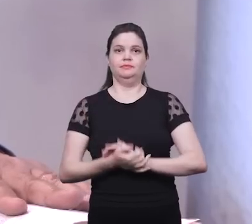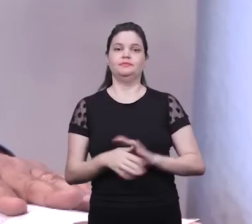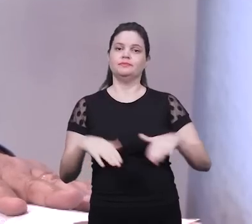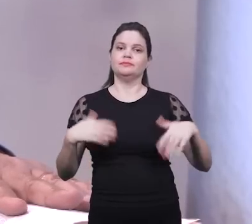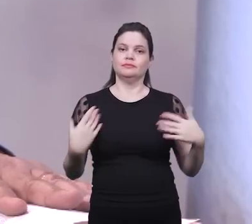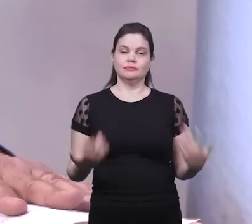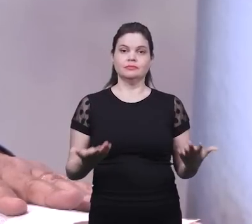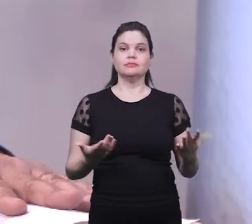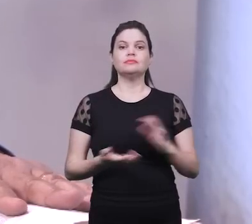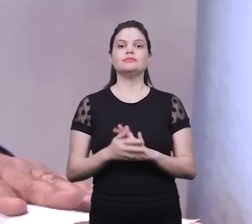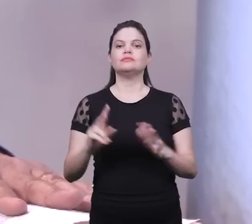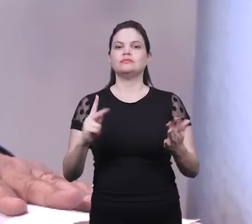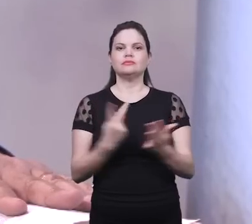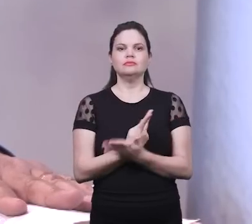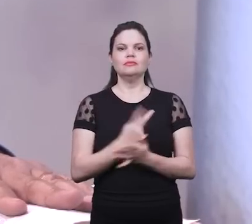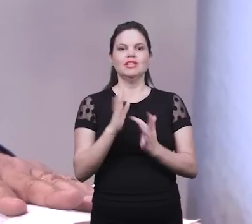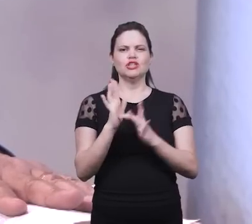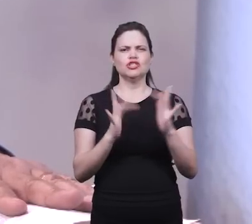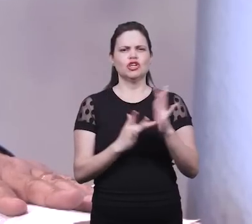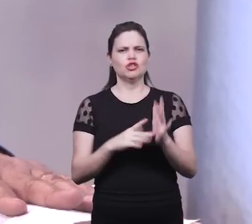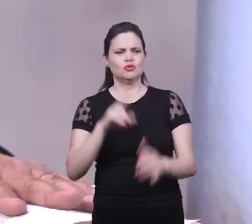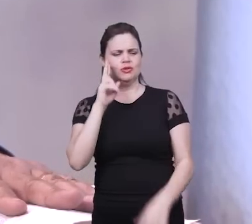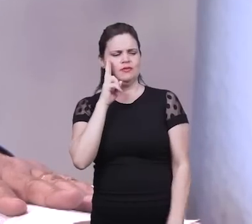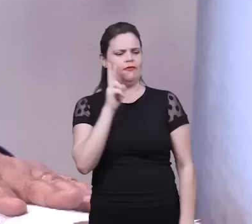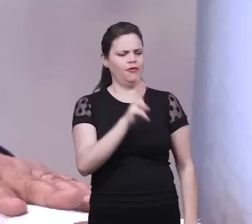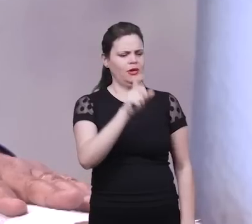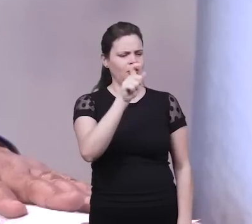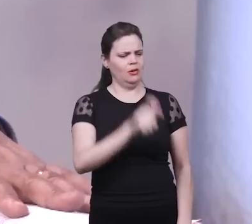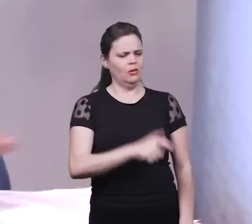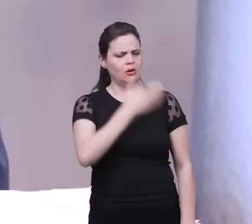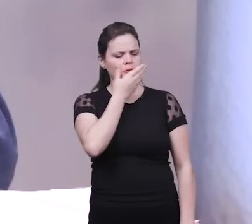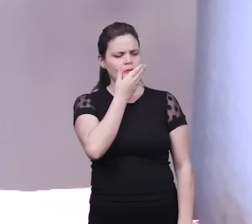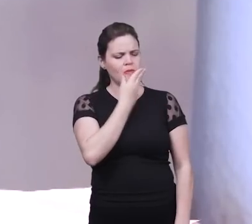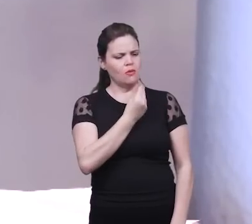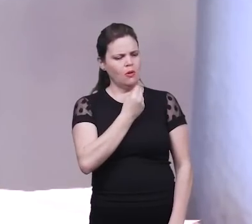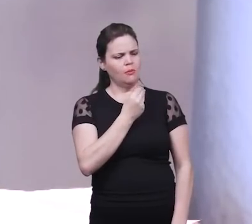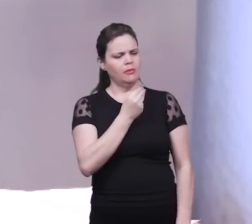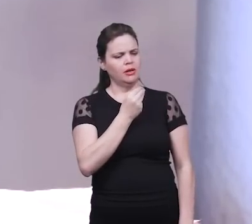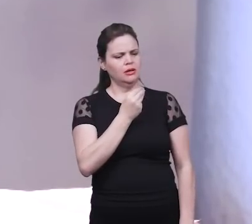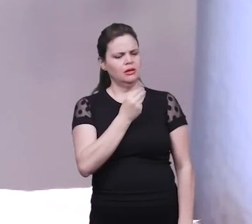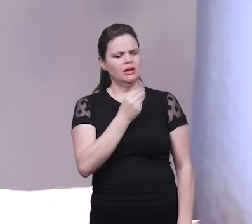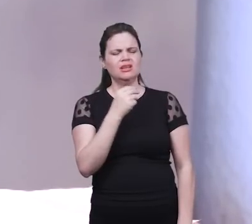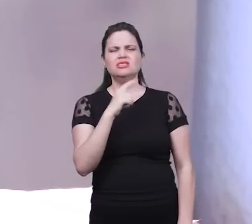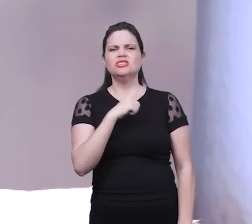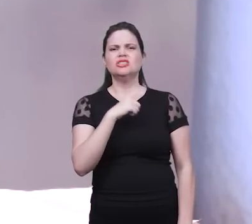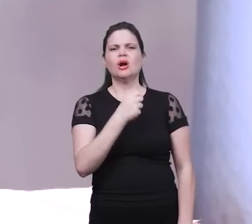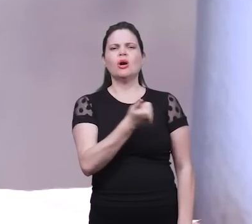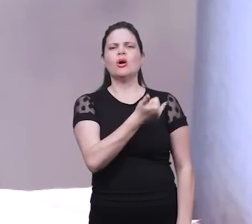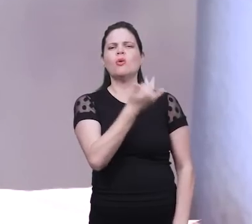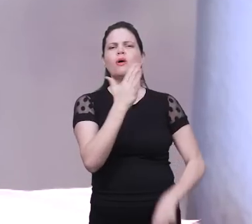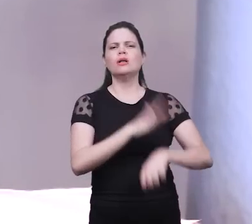mostra que há 38 anos aguardavam a cura. Muitas pessoas esperam por um milagre